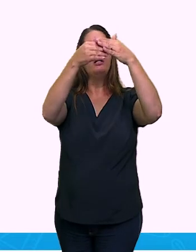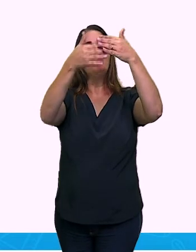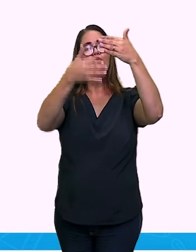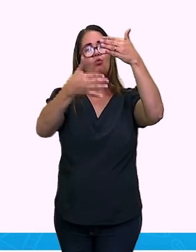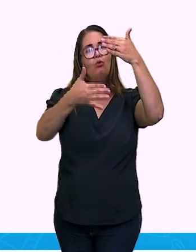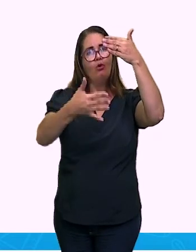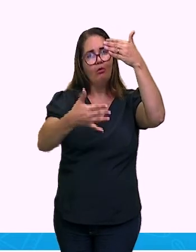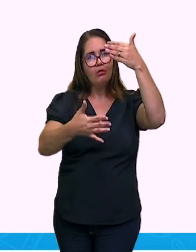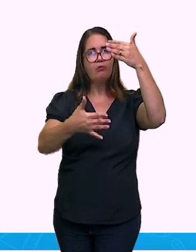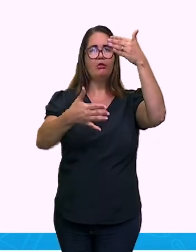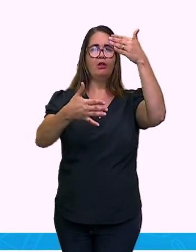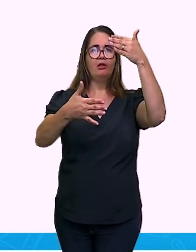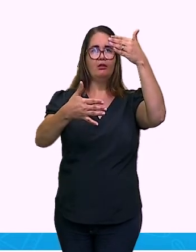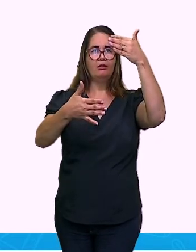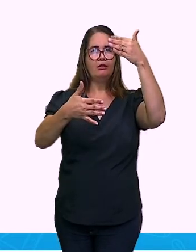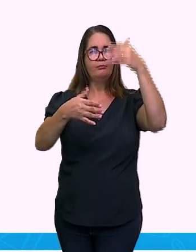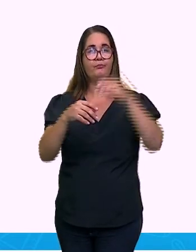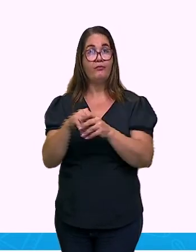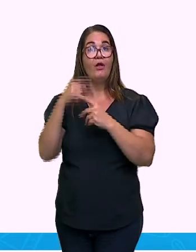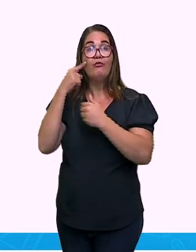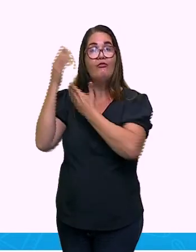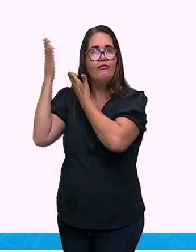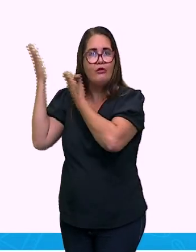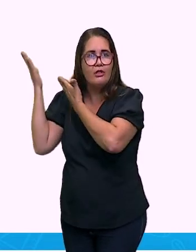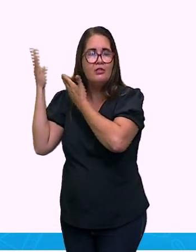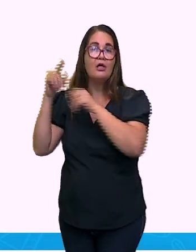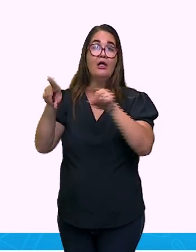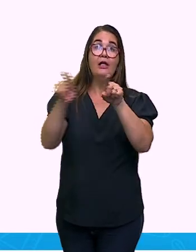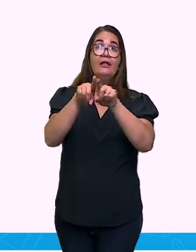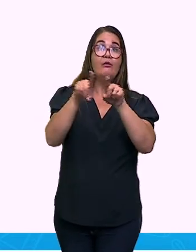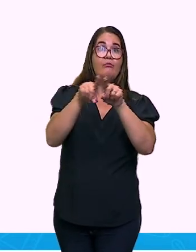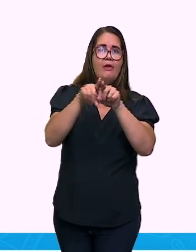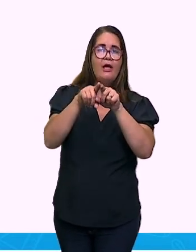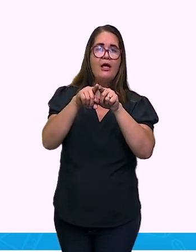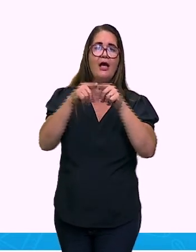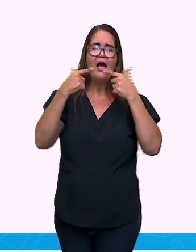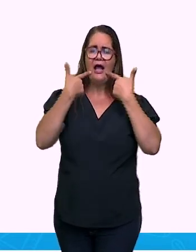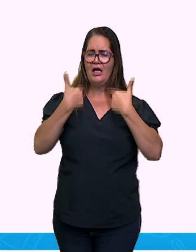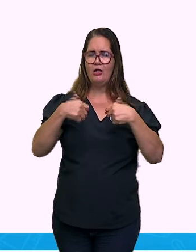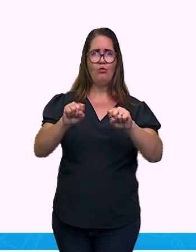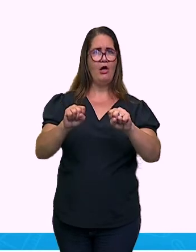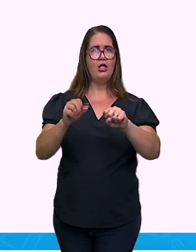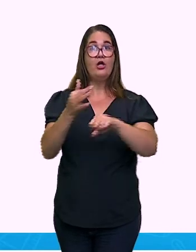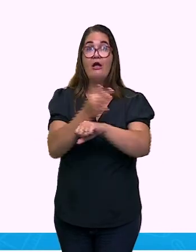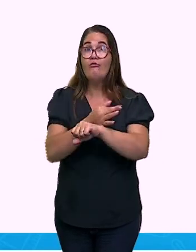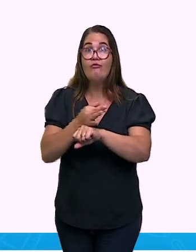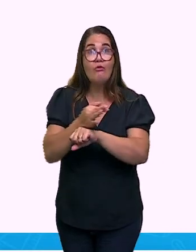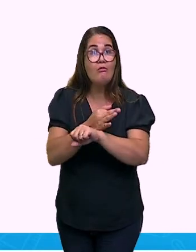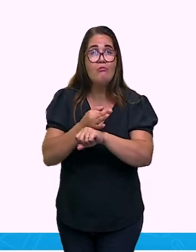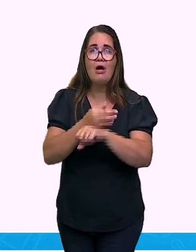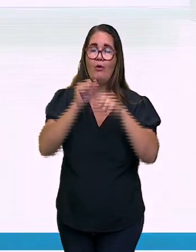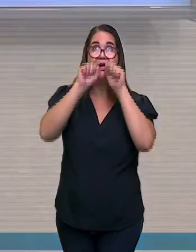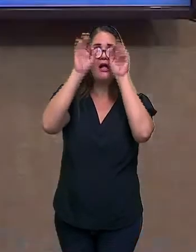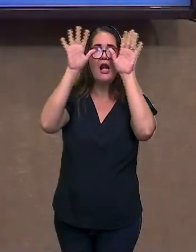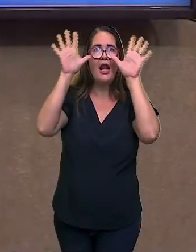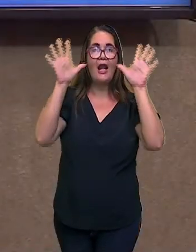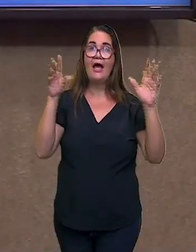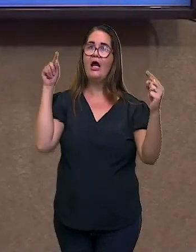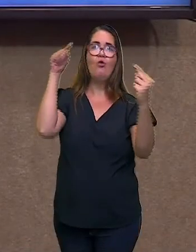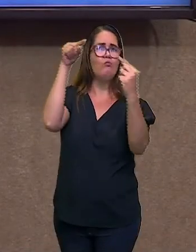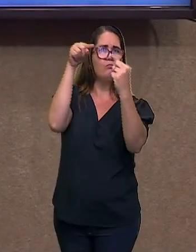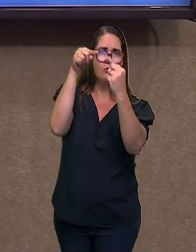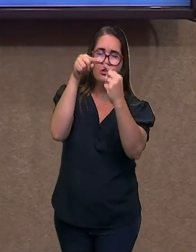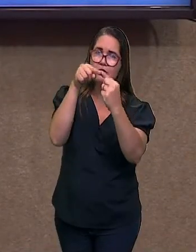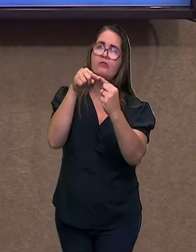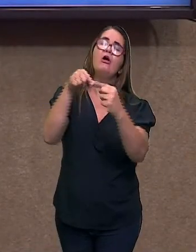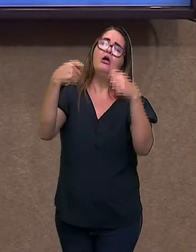A linguagem, ela será formal, clara, objetiva, tá certo? A